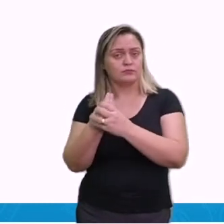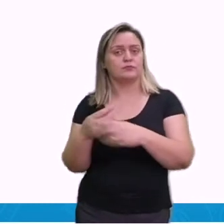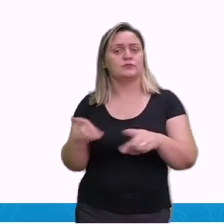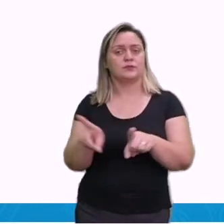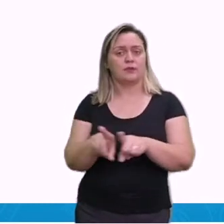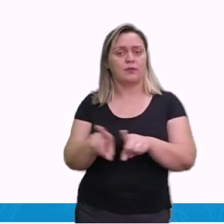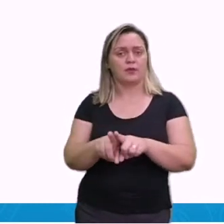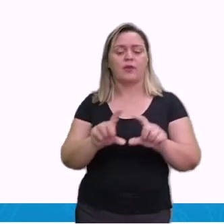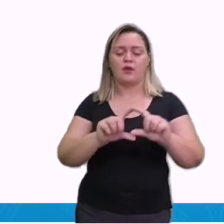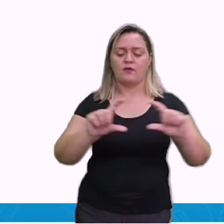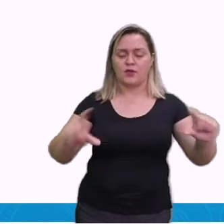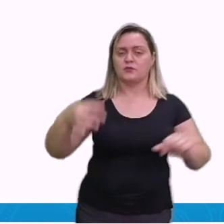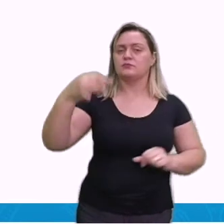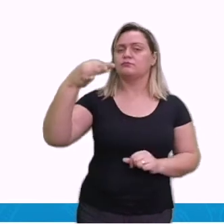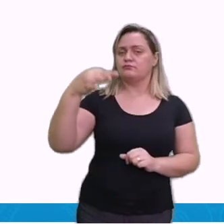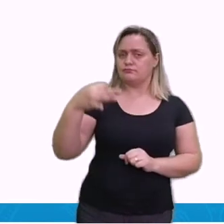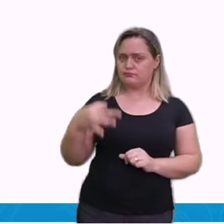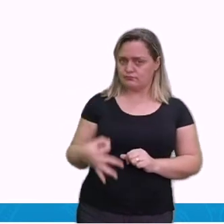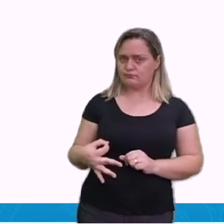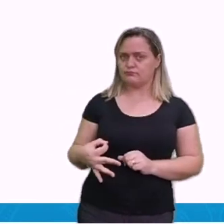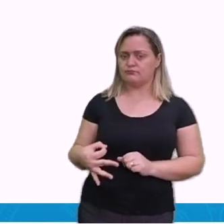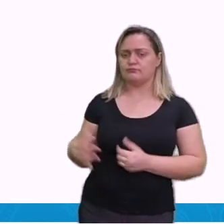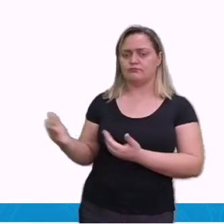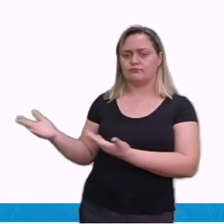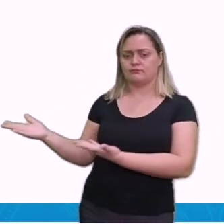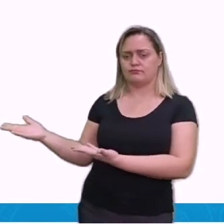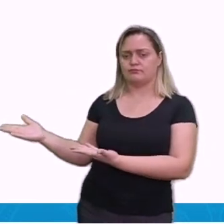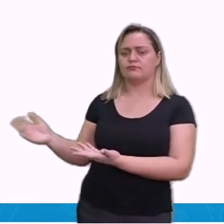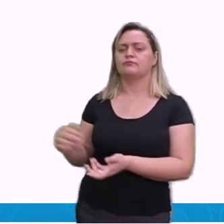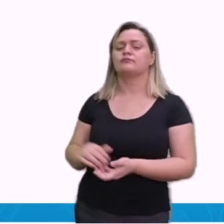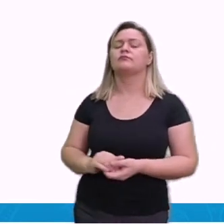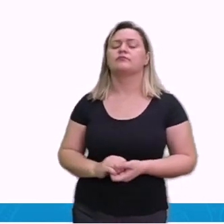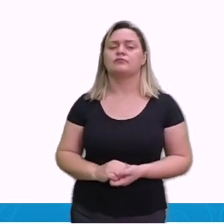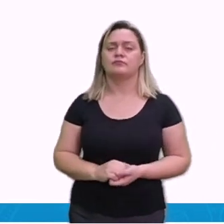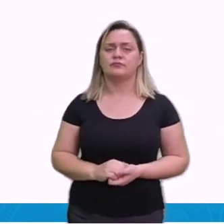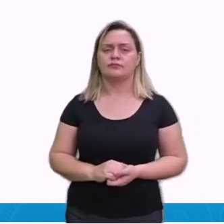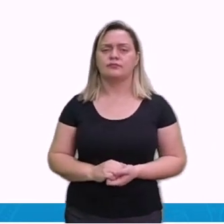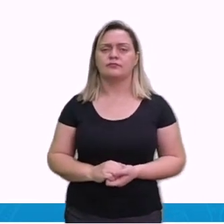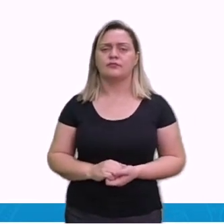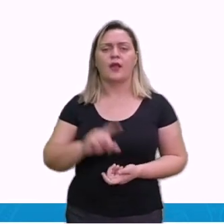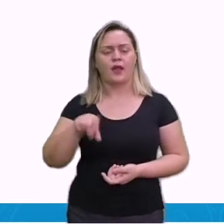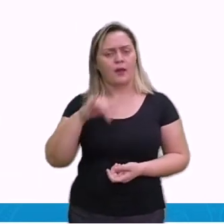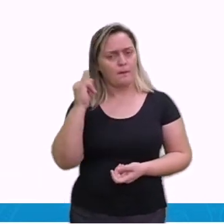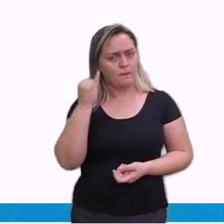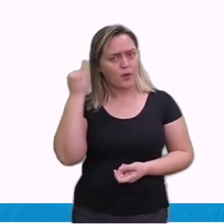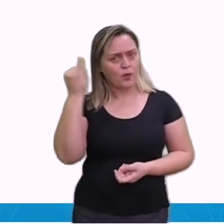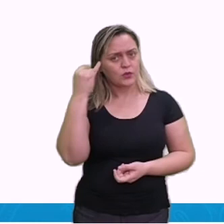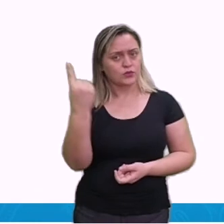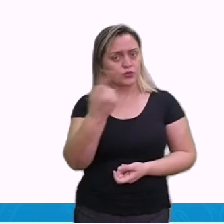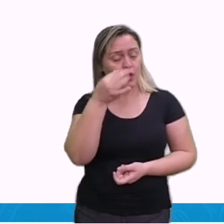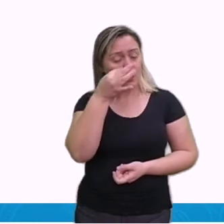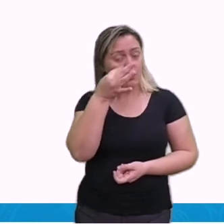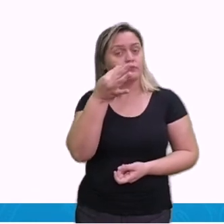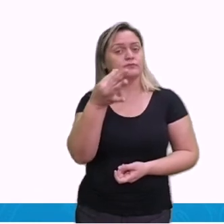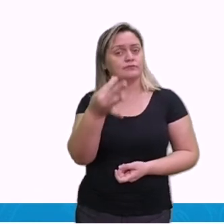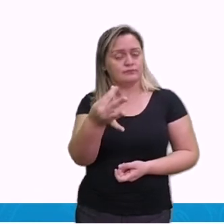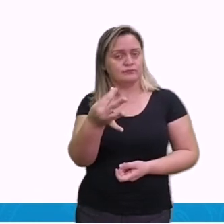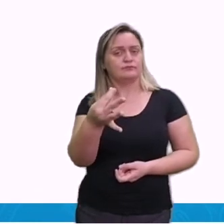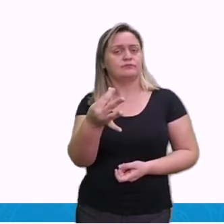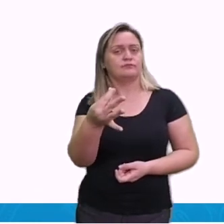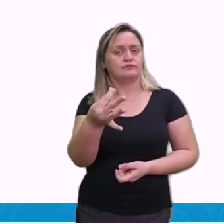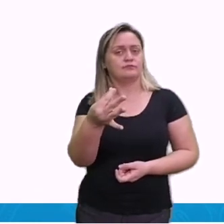de forma correta, eu coloco toda a frase, as palavras que se referem à casa no plural. Então,